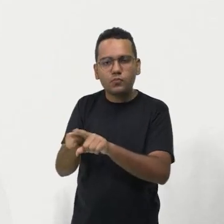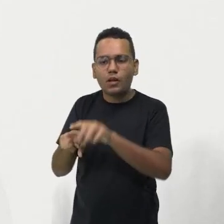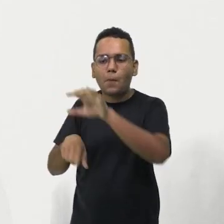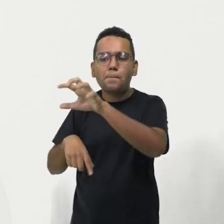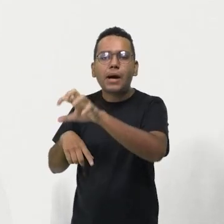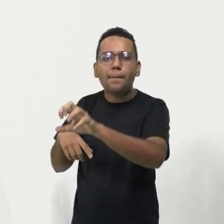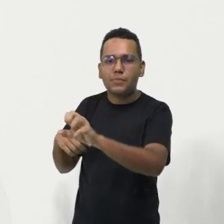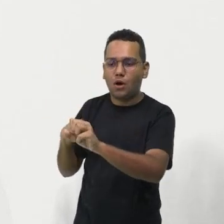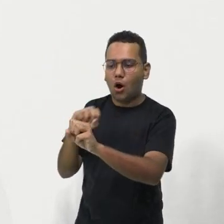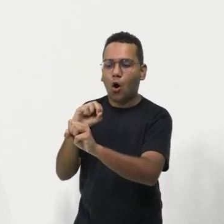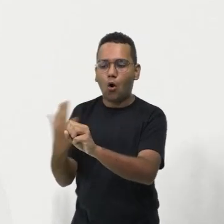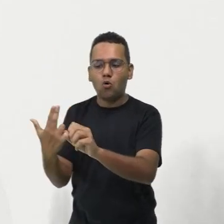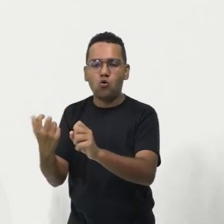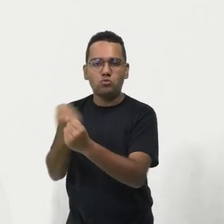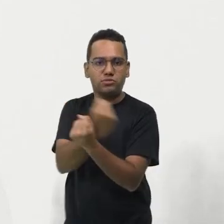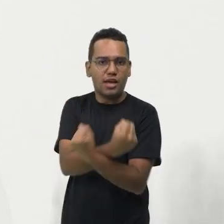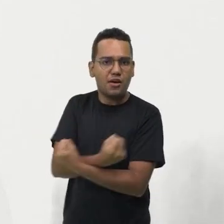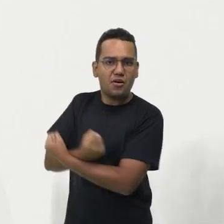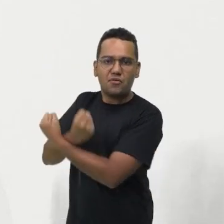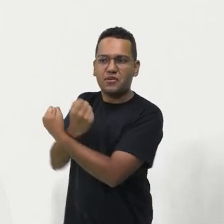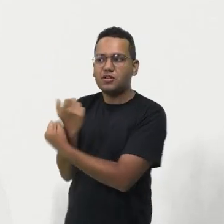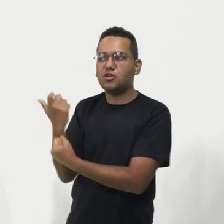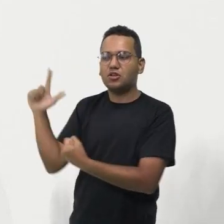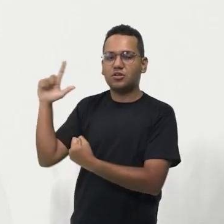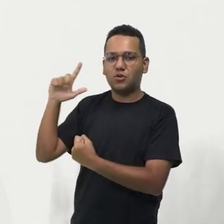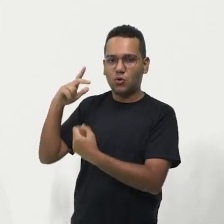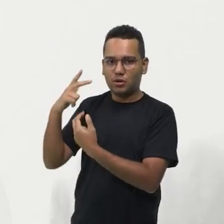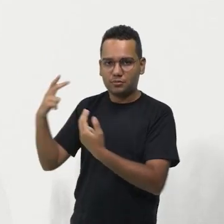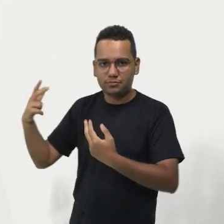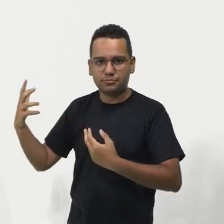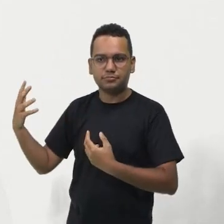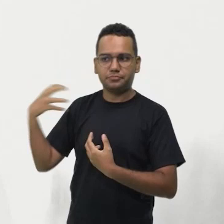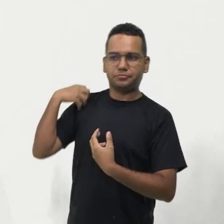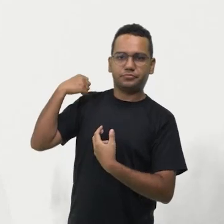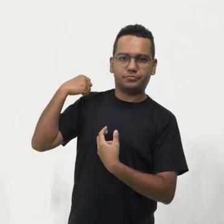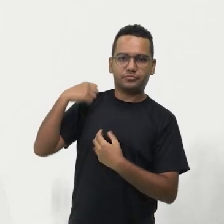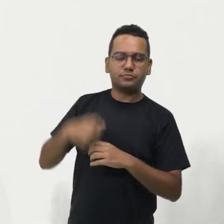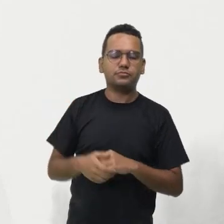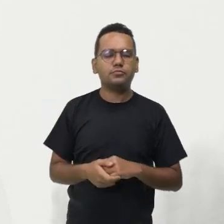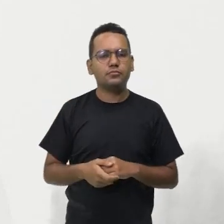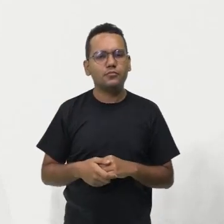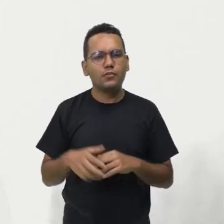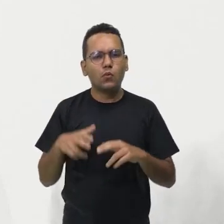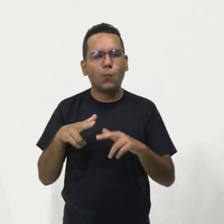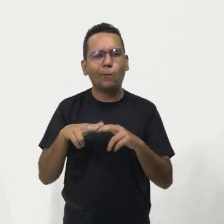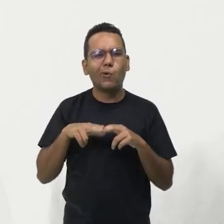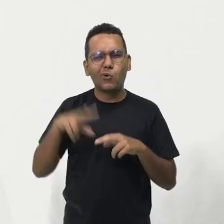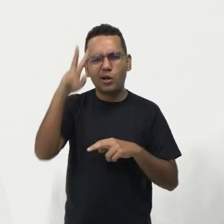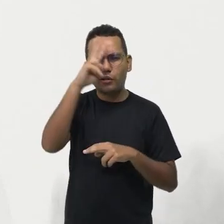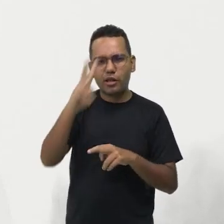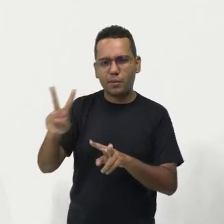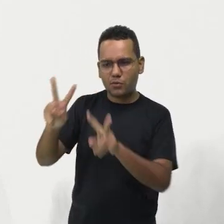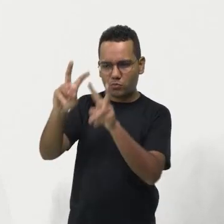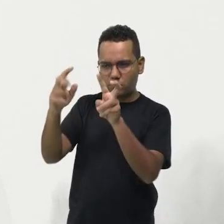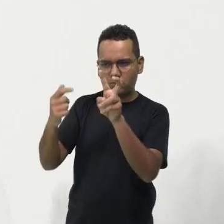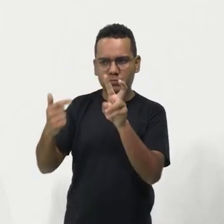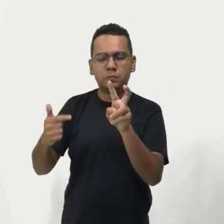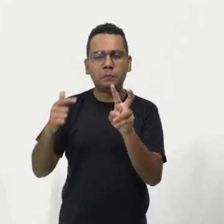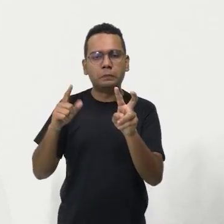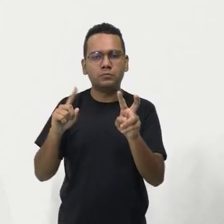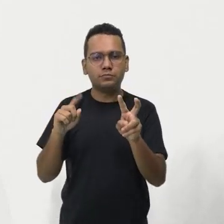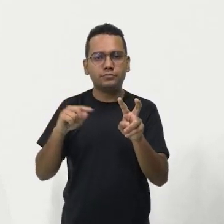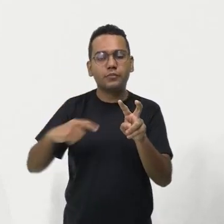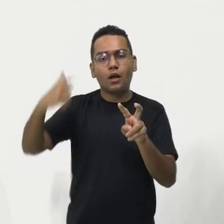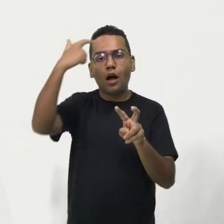se proteger de predadores. Então percebam que aqui o nosso subtítulo já coloca